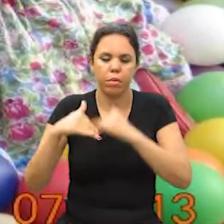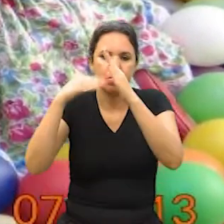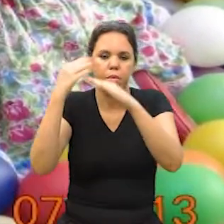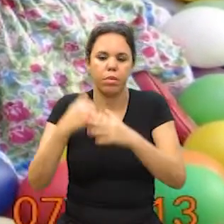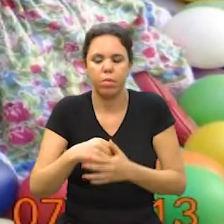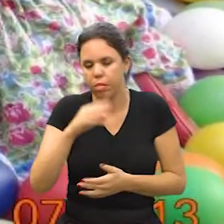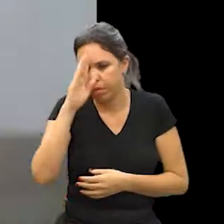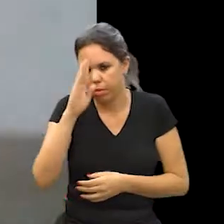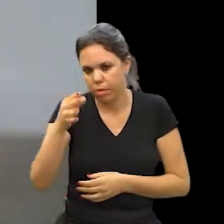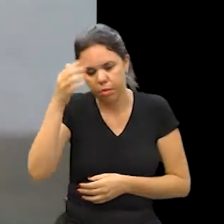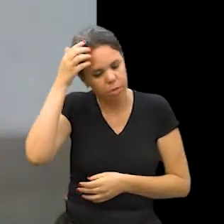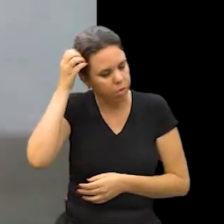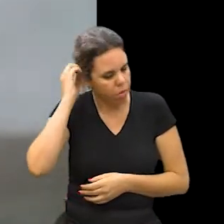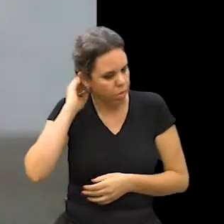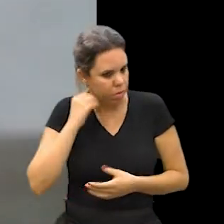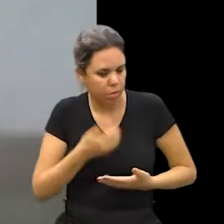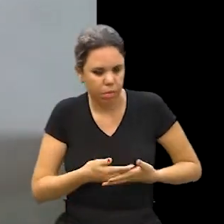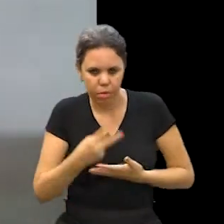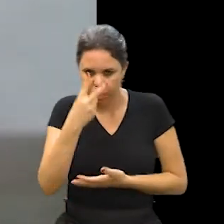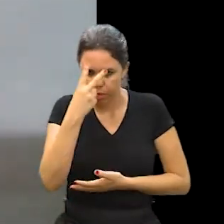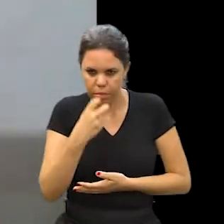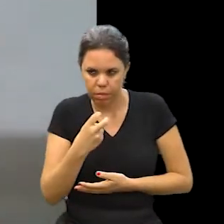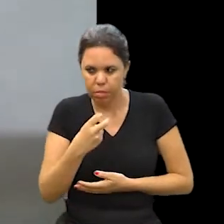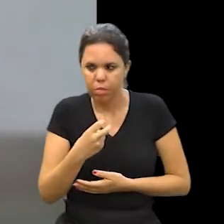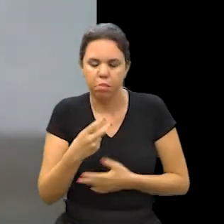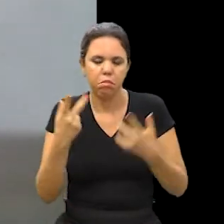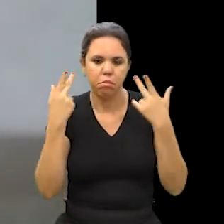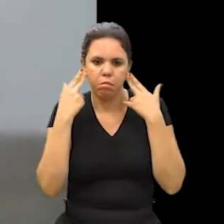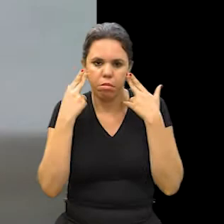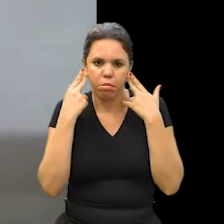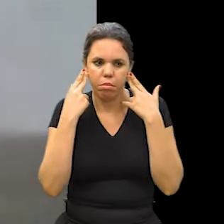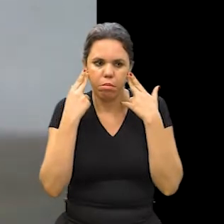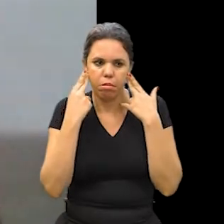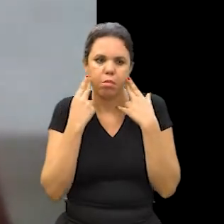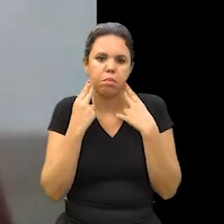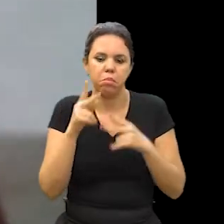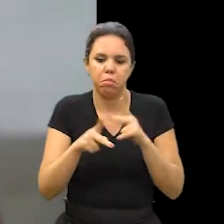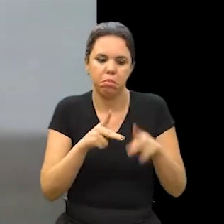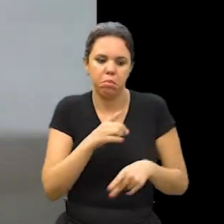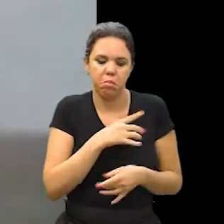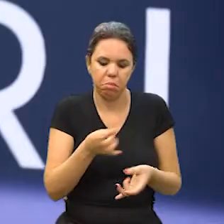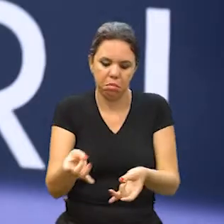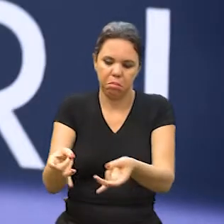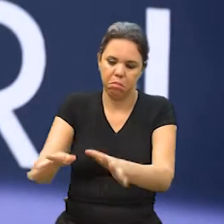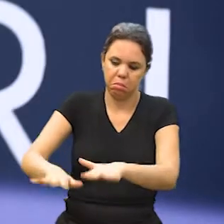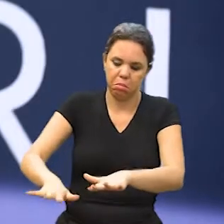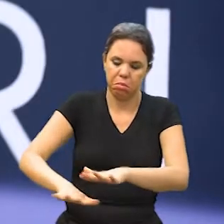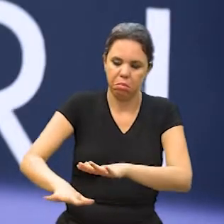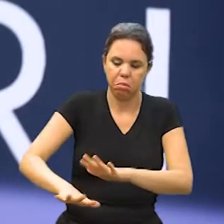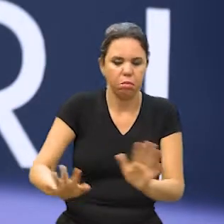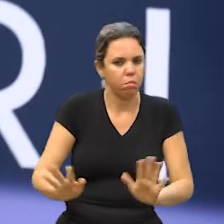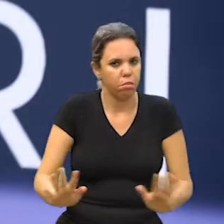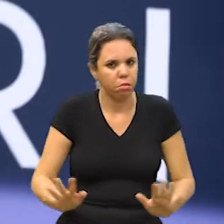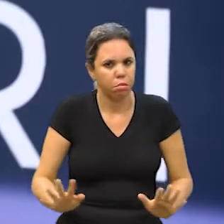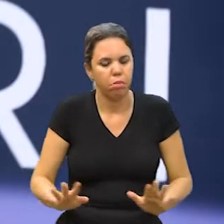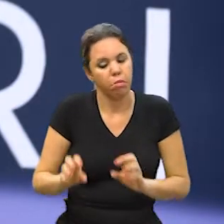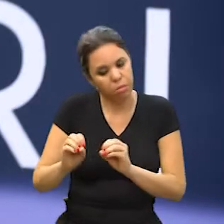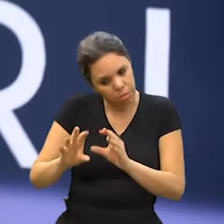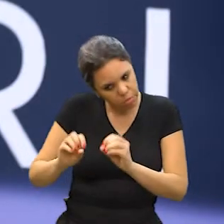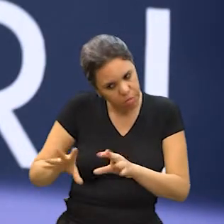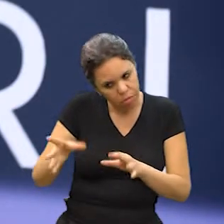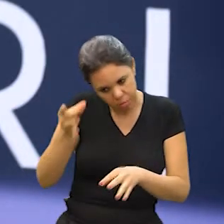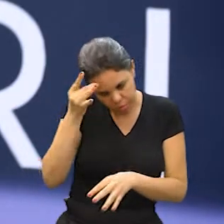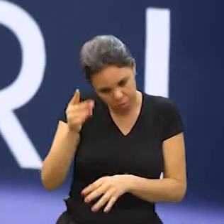desenvolva, principalmente se for um bebê cego, né, normalmente as famílias têm medo de pôr no chão, né, então tudo isso a gente vai ter